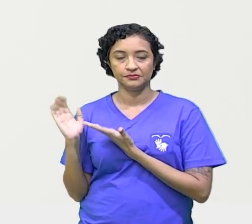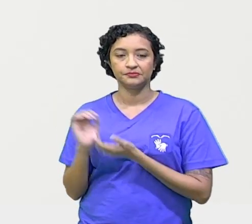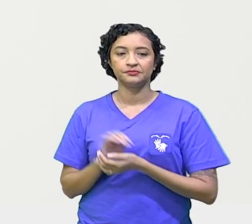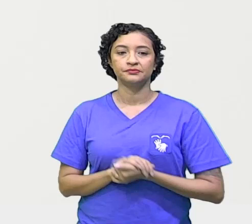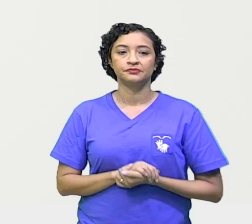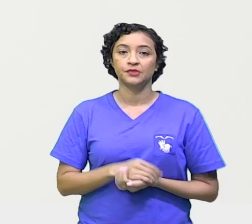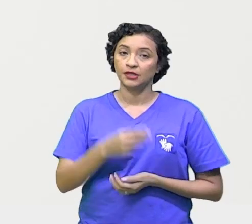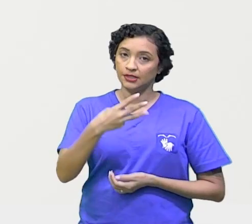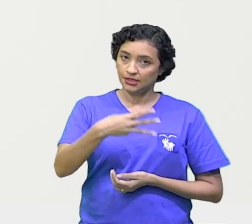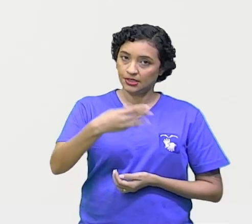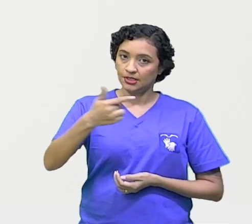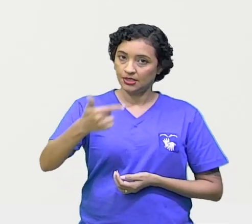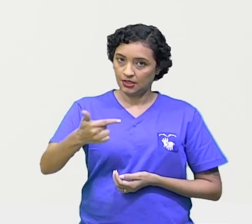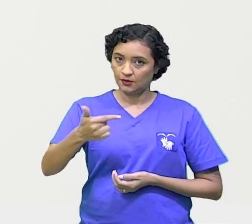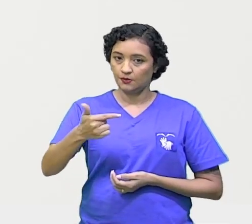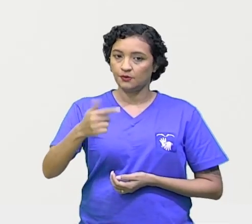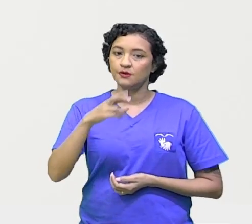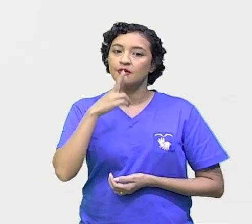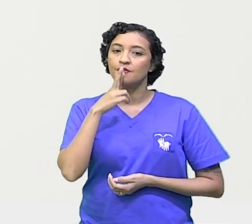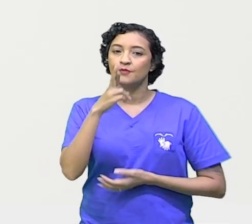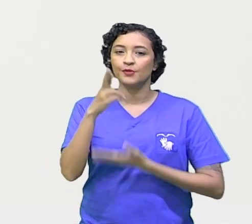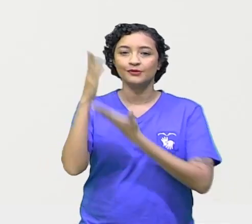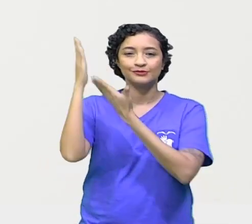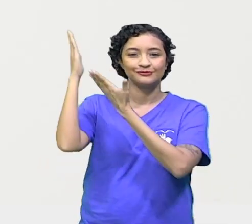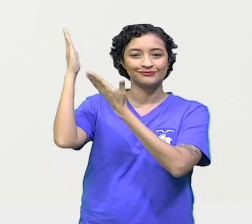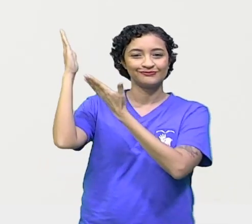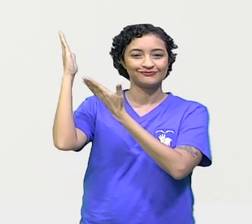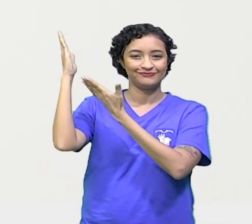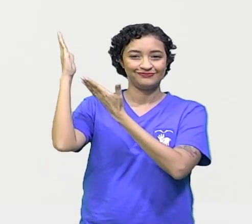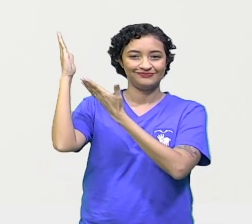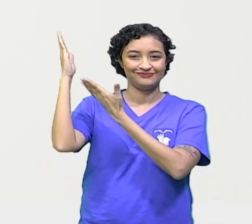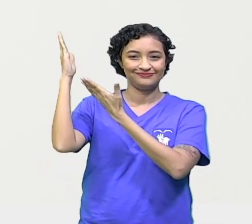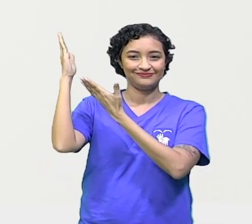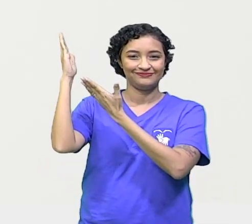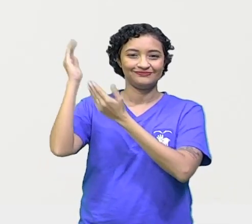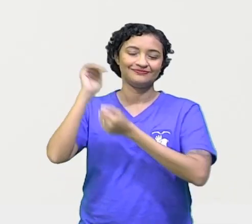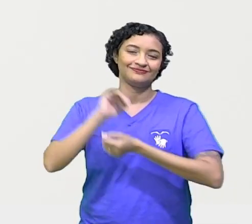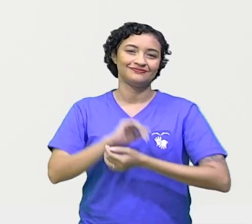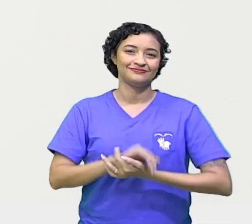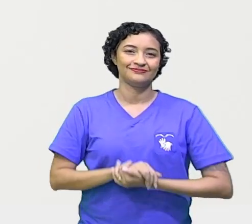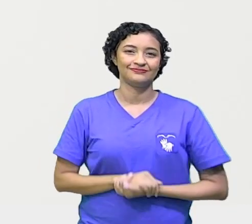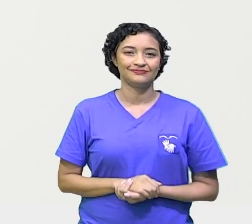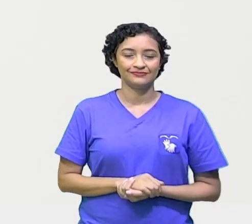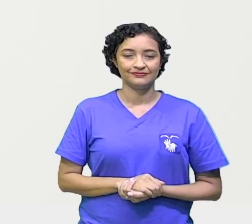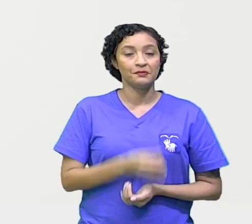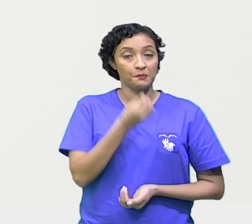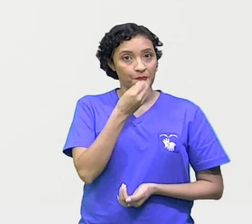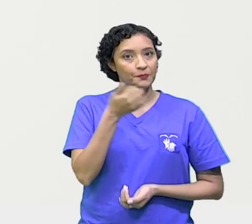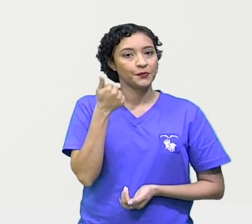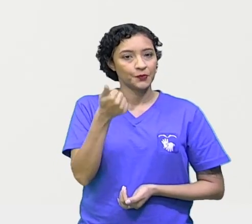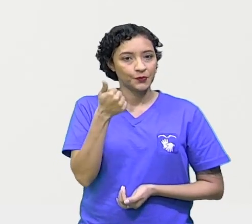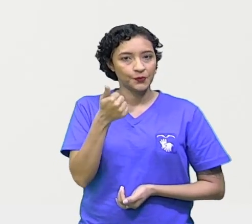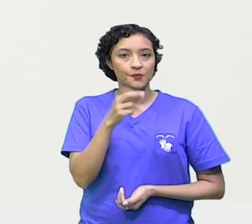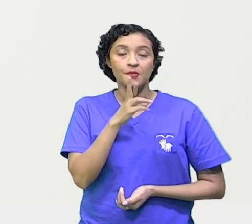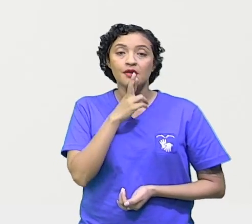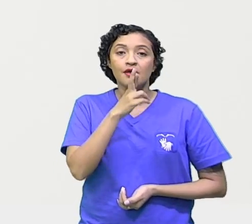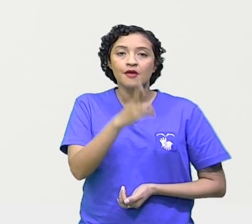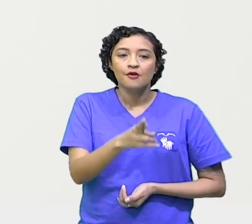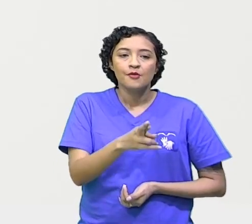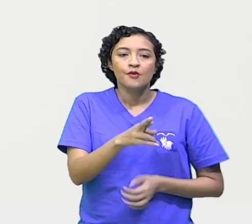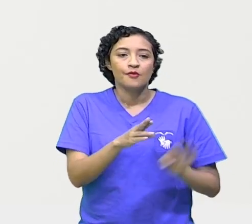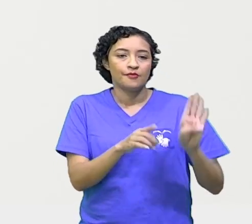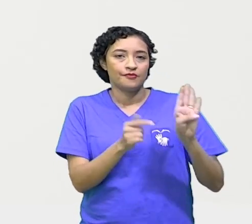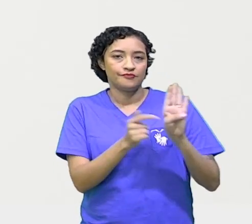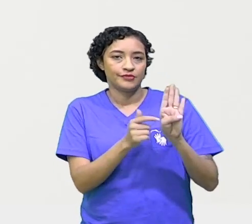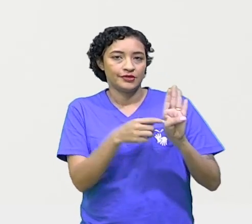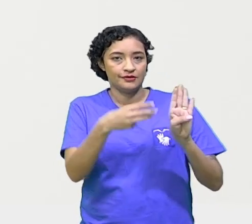3. Resultado, 32 centímetros. Muito bem. Então, resposta, letra